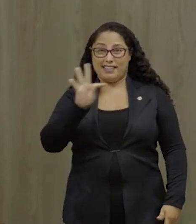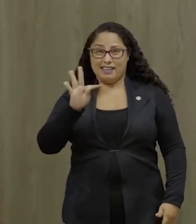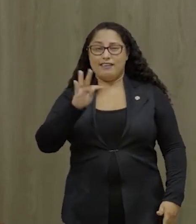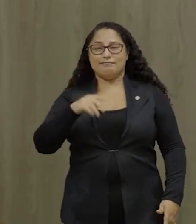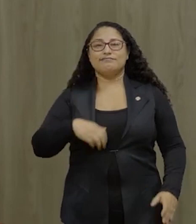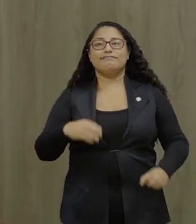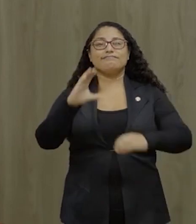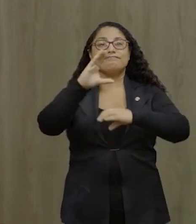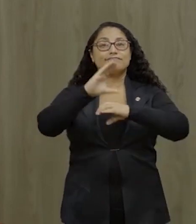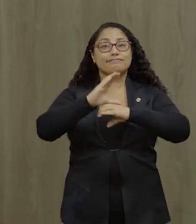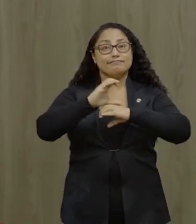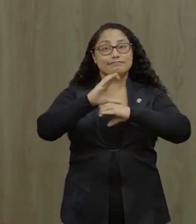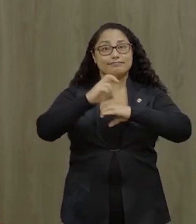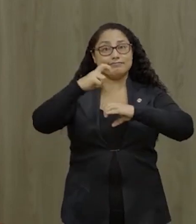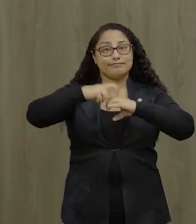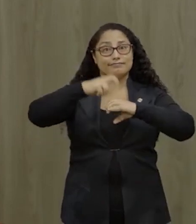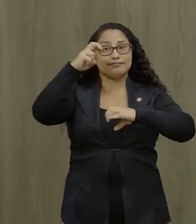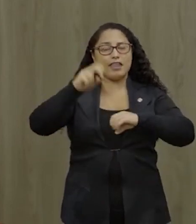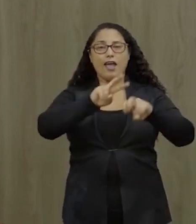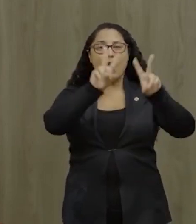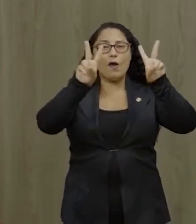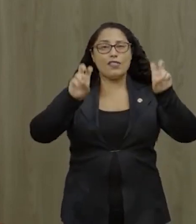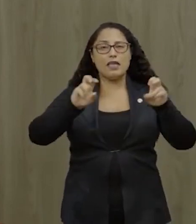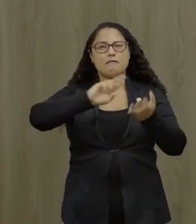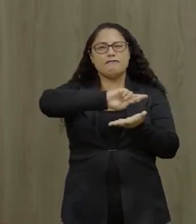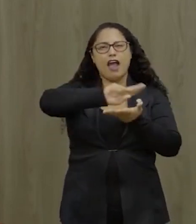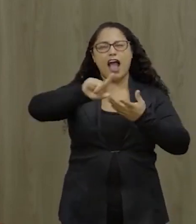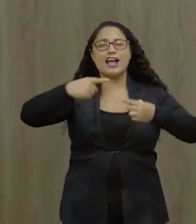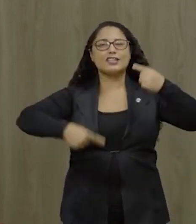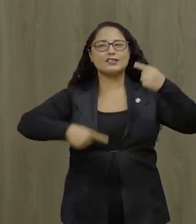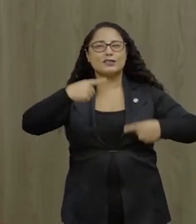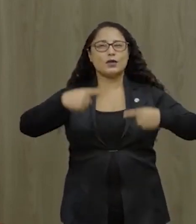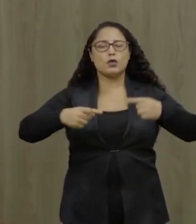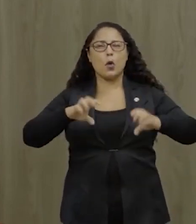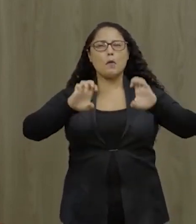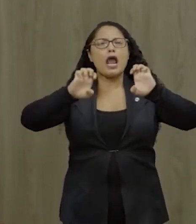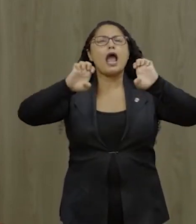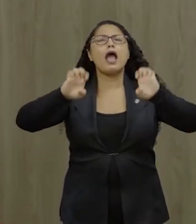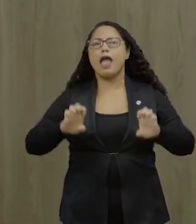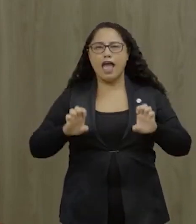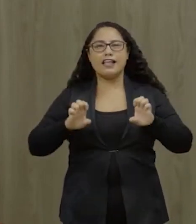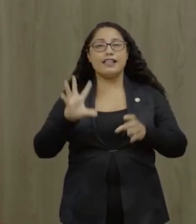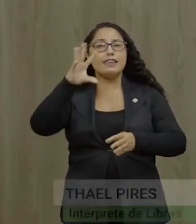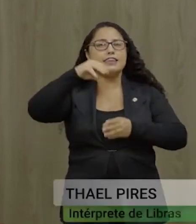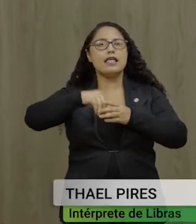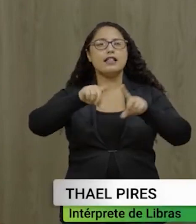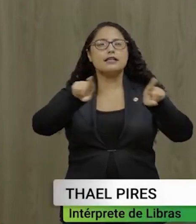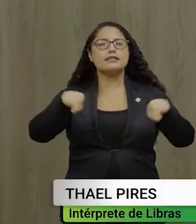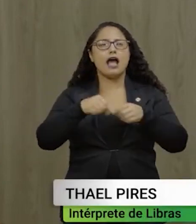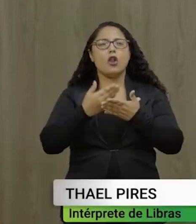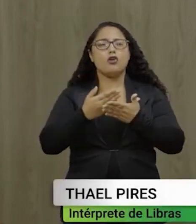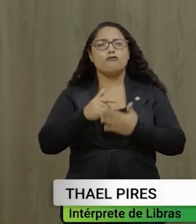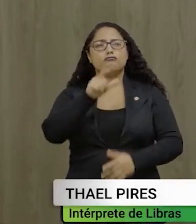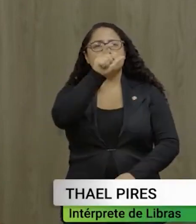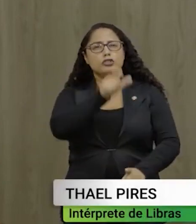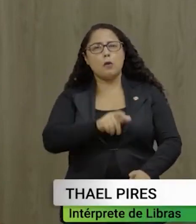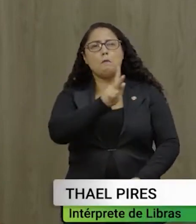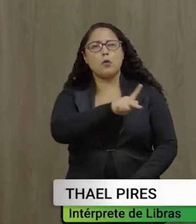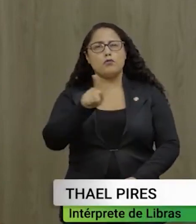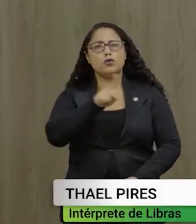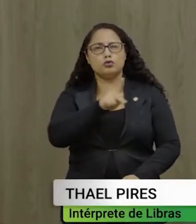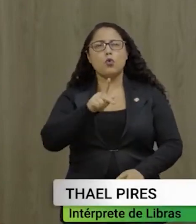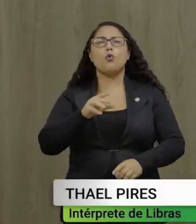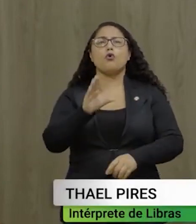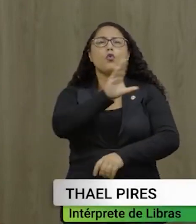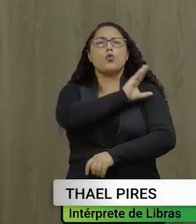sido um tema de várias discussões sobre ética dentro da sala de aula. Você como professor, coordenador de